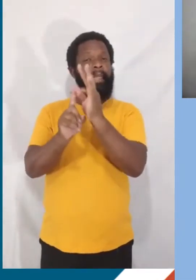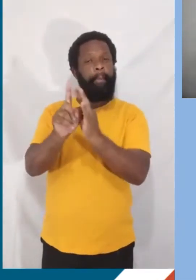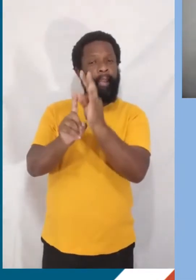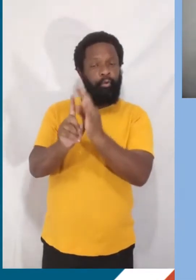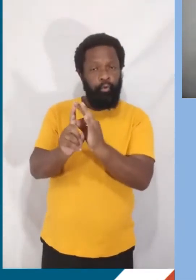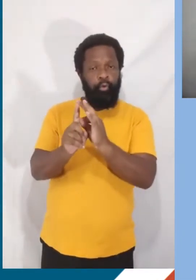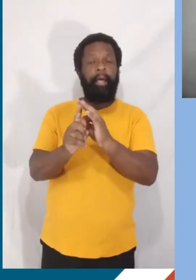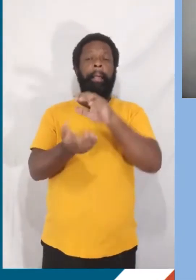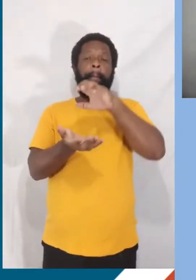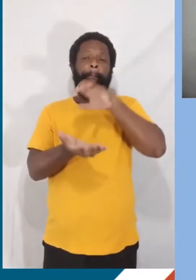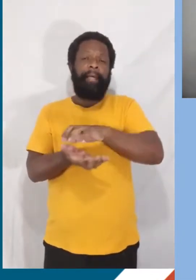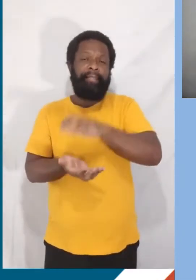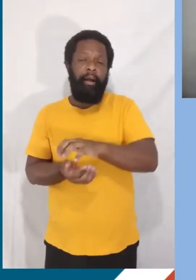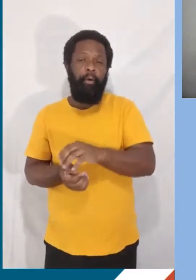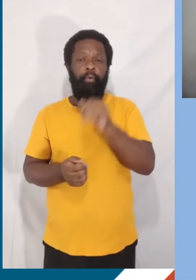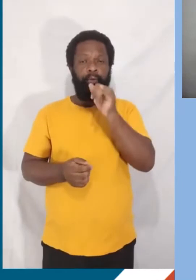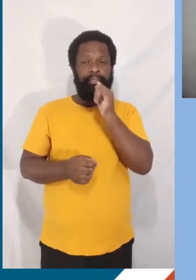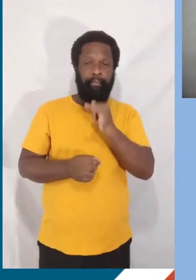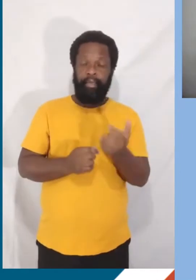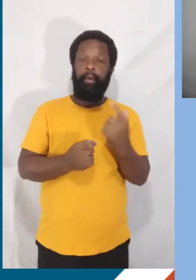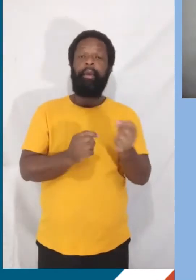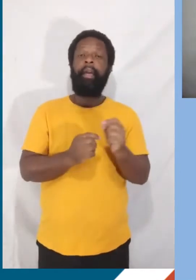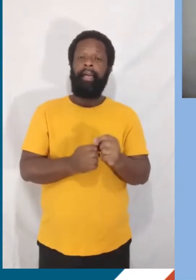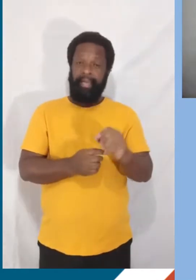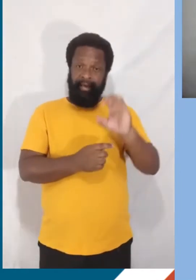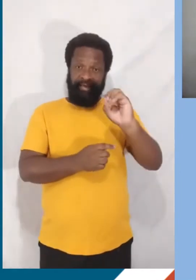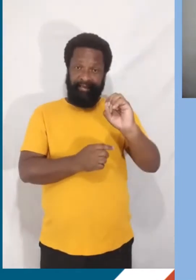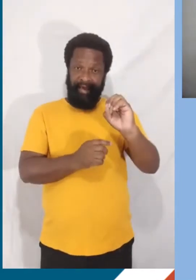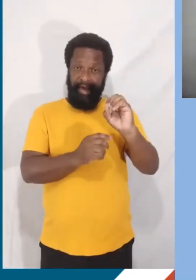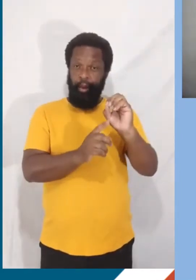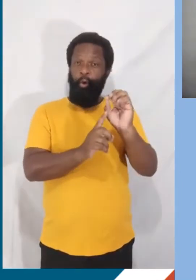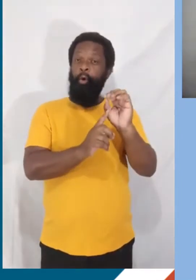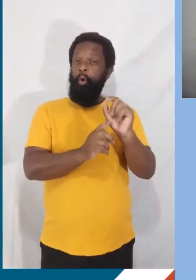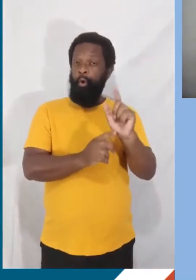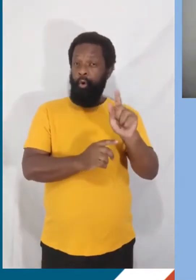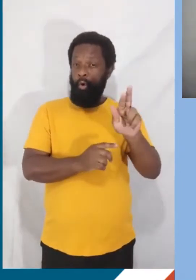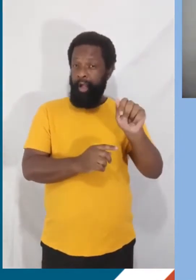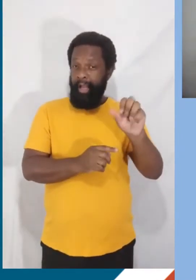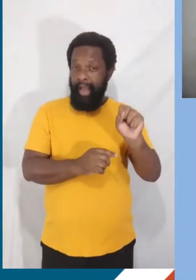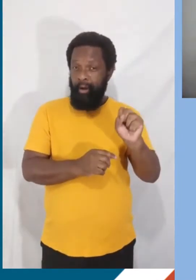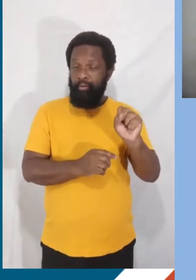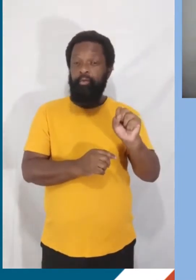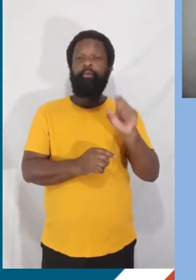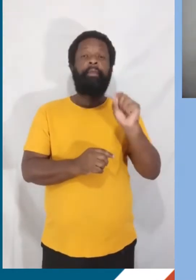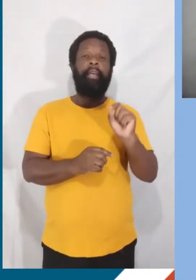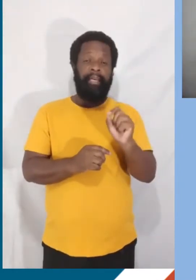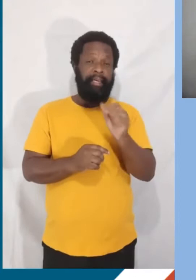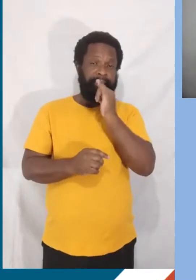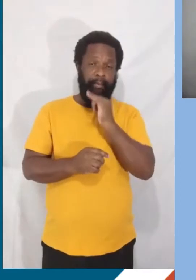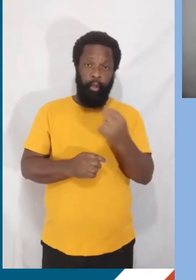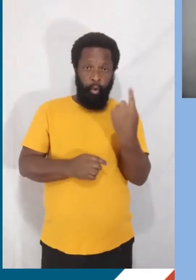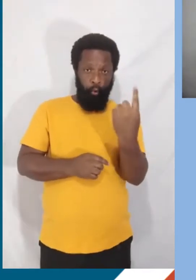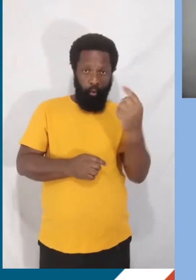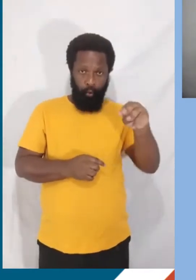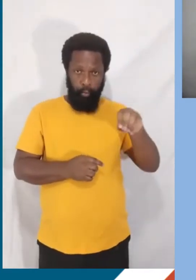normais de temperatura e pressão, que nada mais nada menos é 0 graus Celsius e 1 atm de pressão atmosférica.